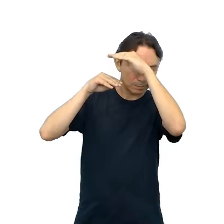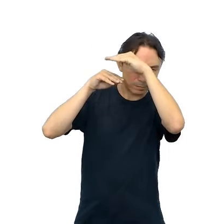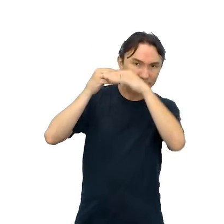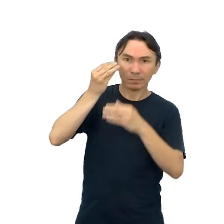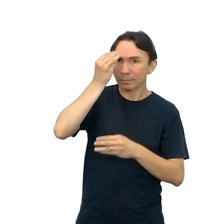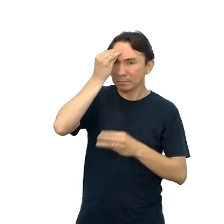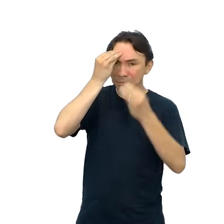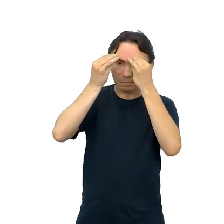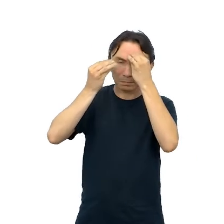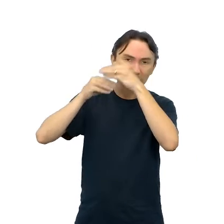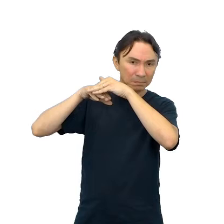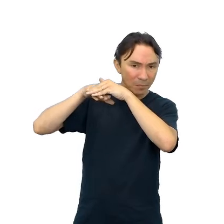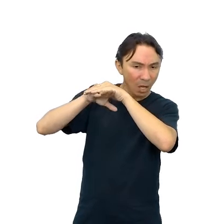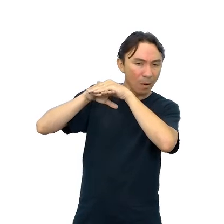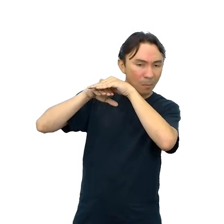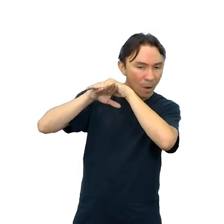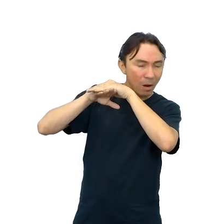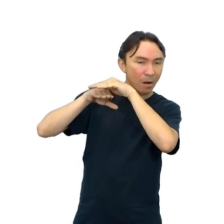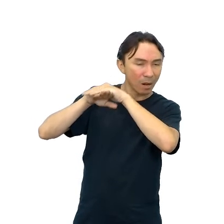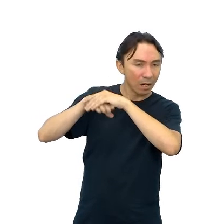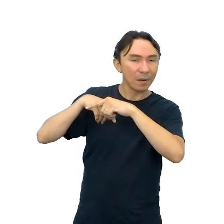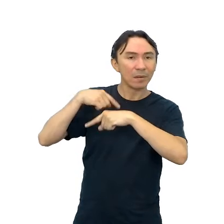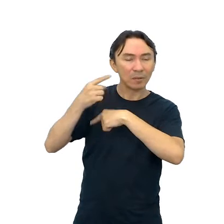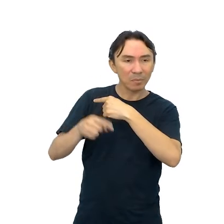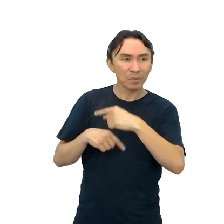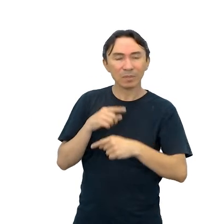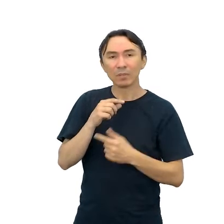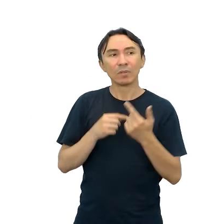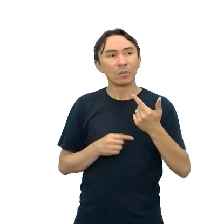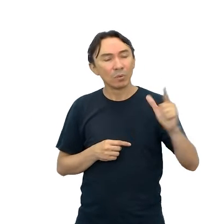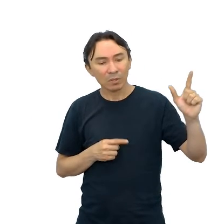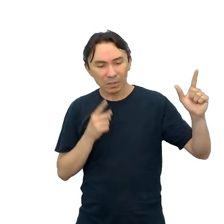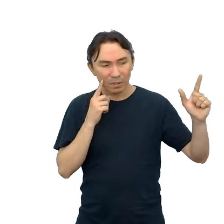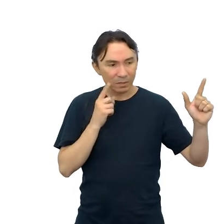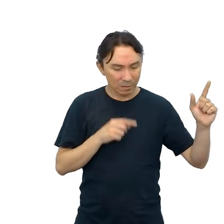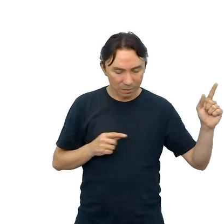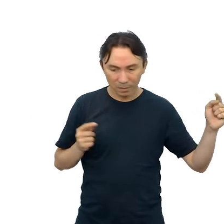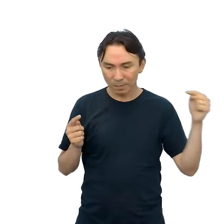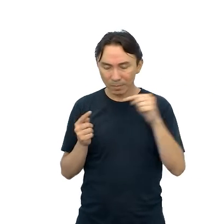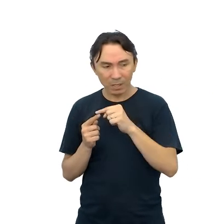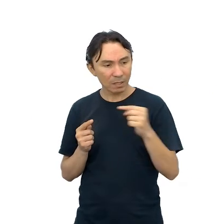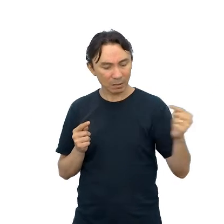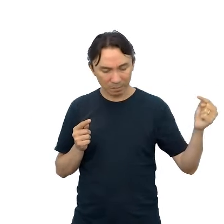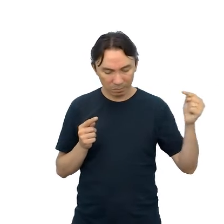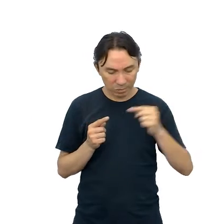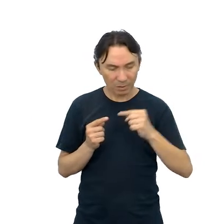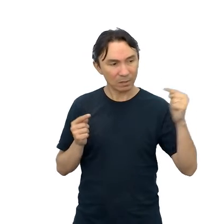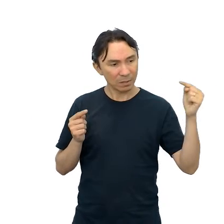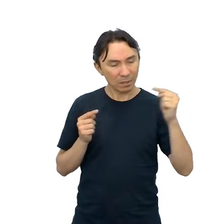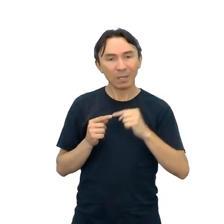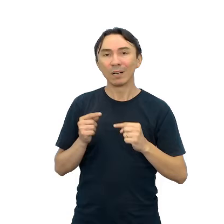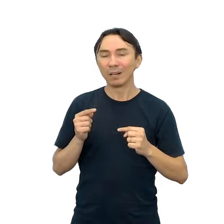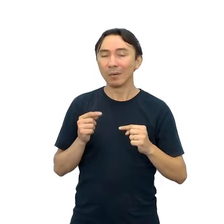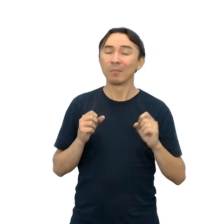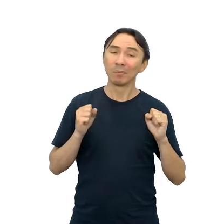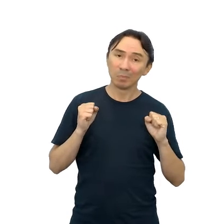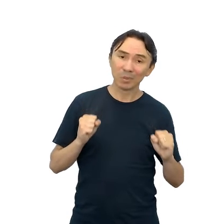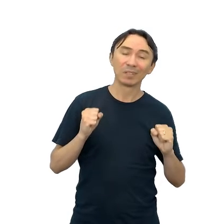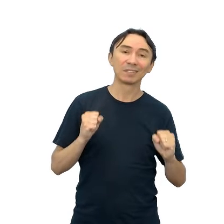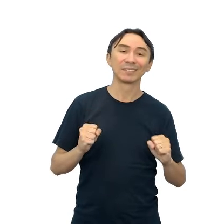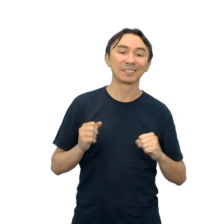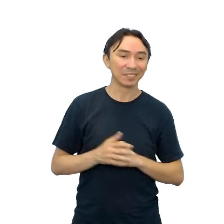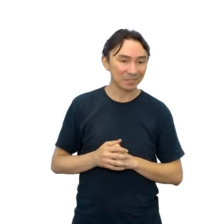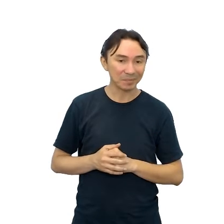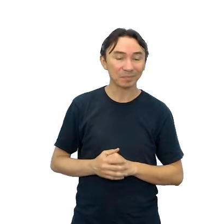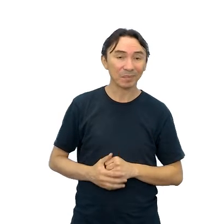com outros elementos em que nós já estudamos, em que nós já trabalhamos. Então, a memória